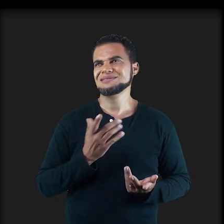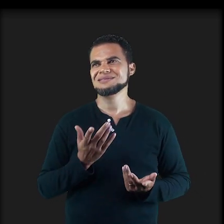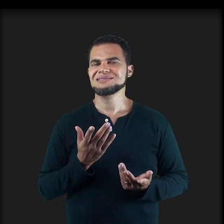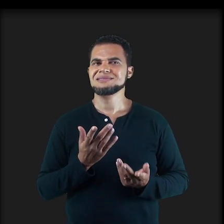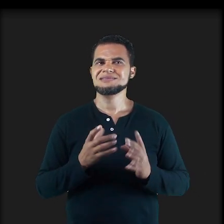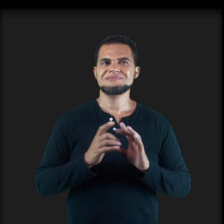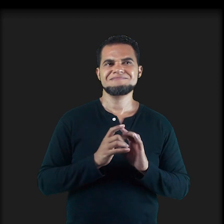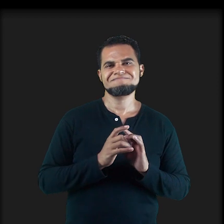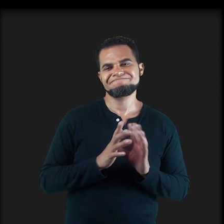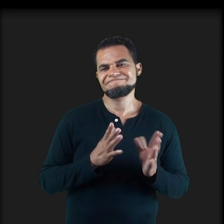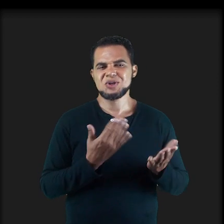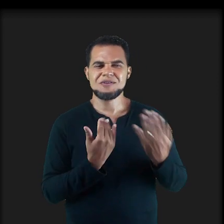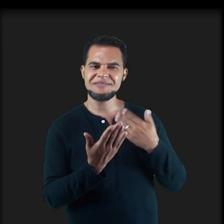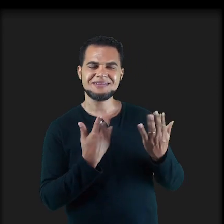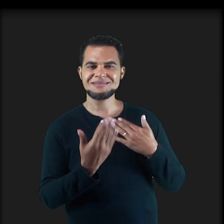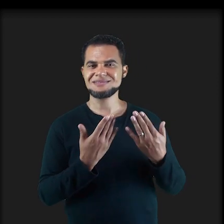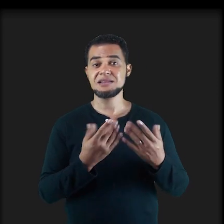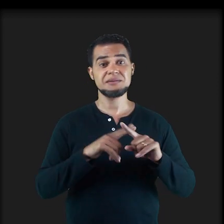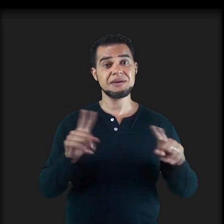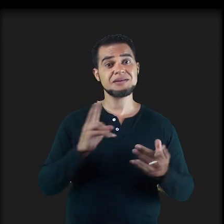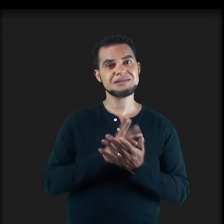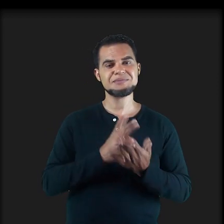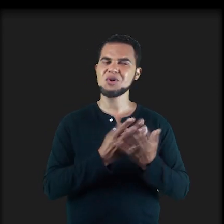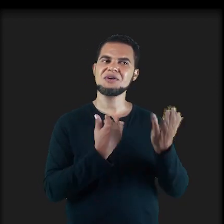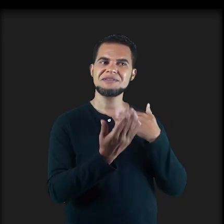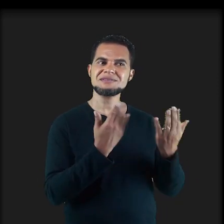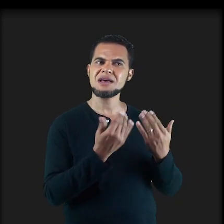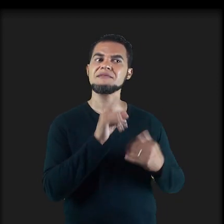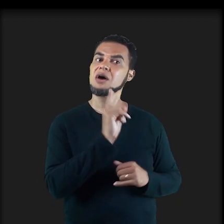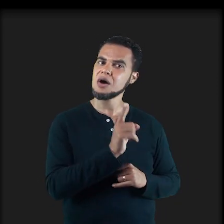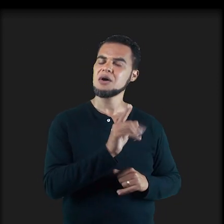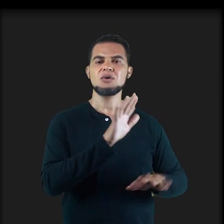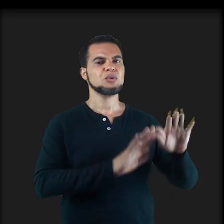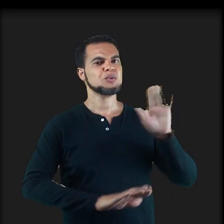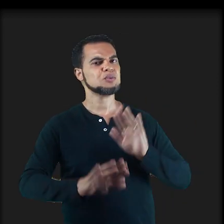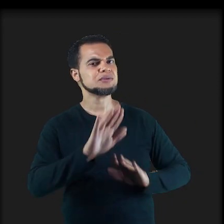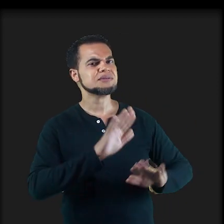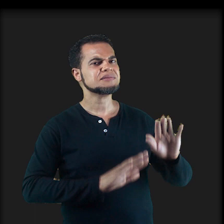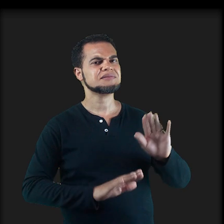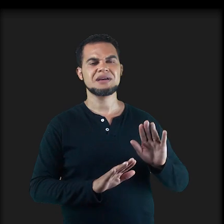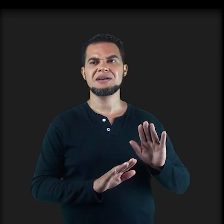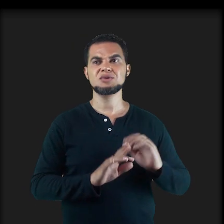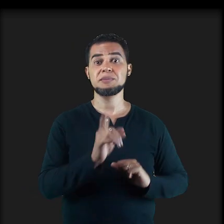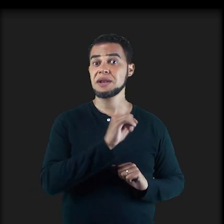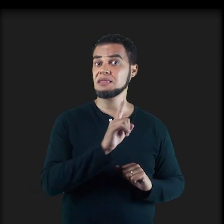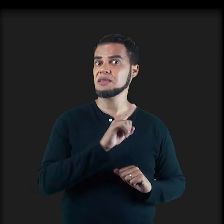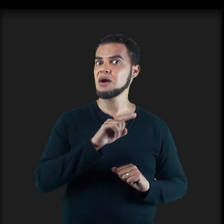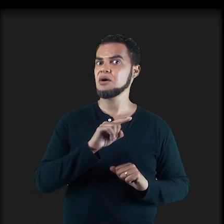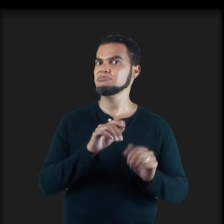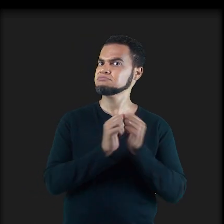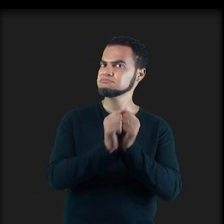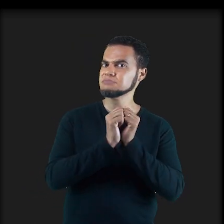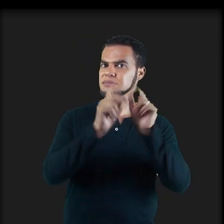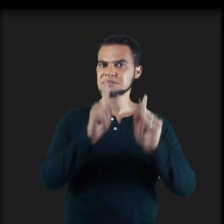assim intimidade de estar conversando sobre isso. Mas sempre eu conversava contigo para ter cuidado, né? Para não andar